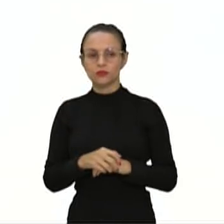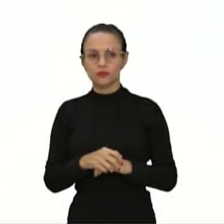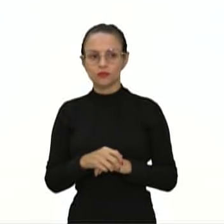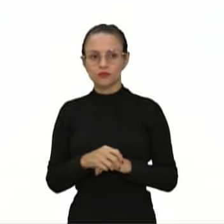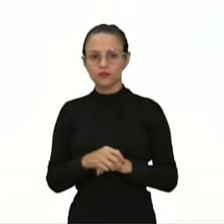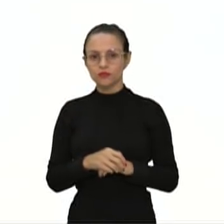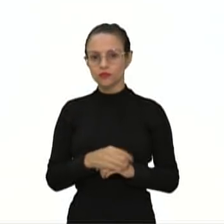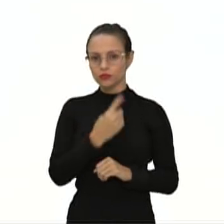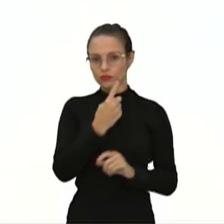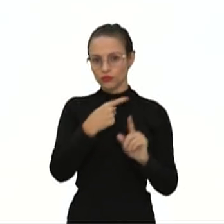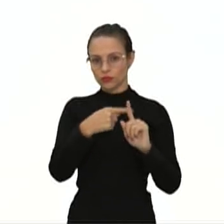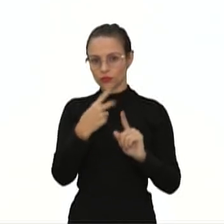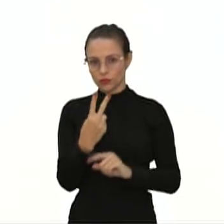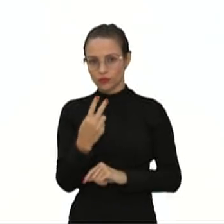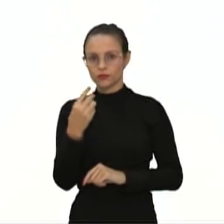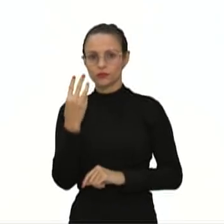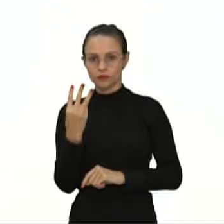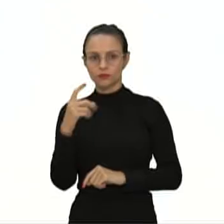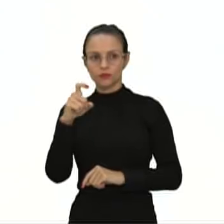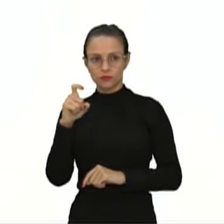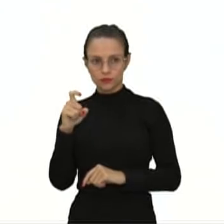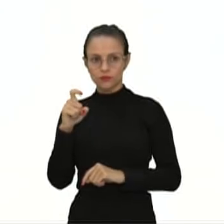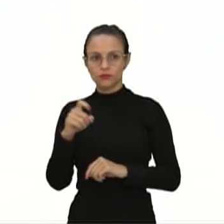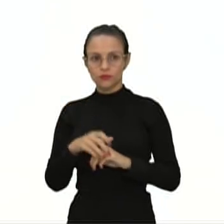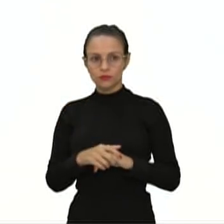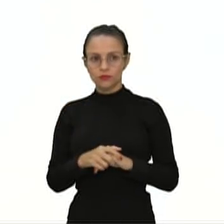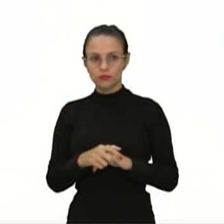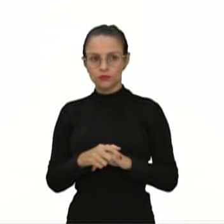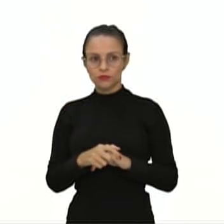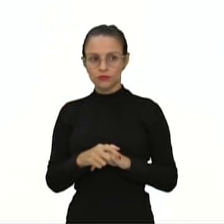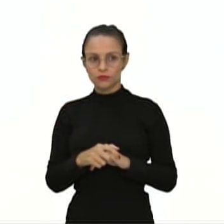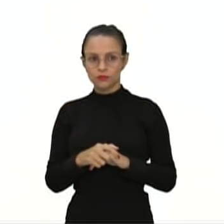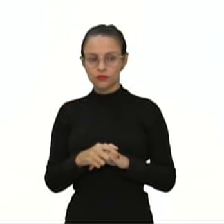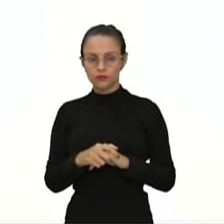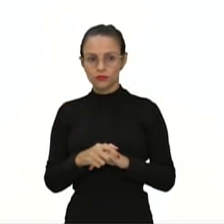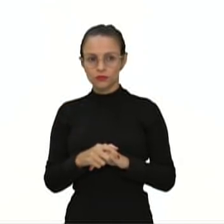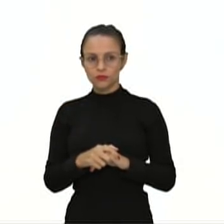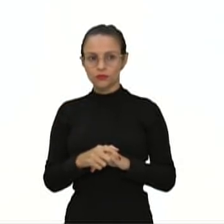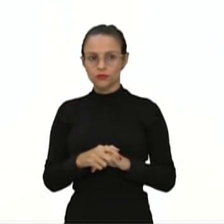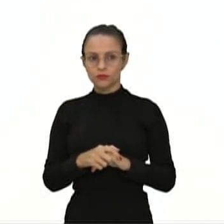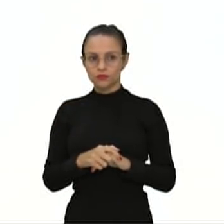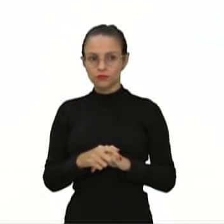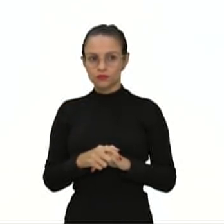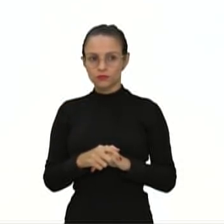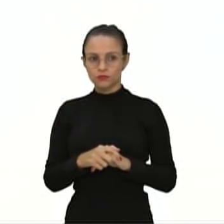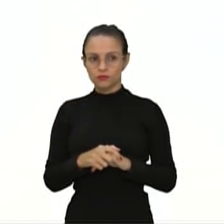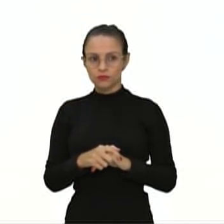1 mais 2 dá quanto? 3x, né? Então, 3x